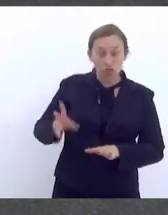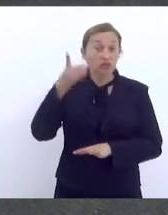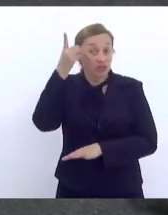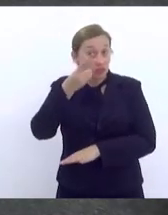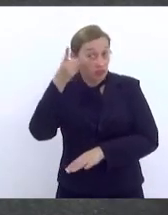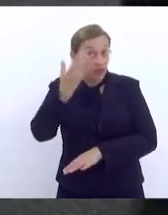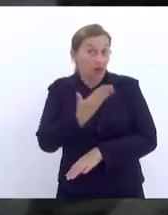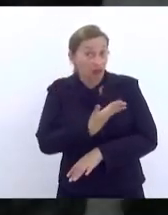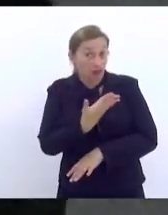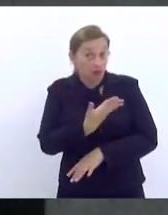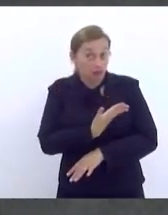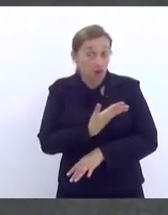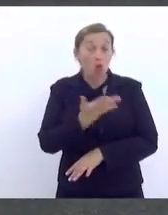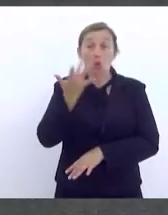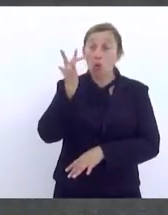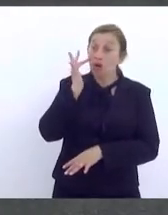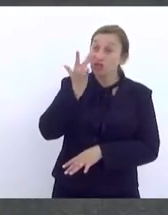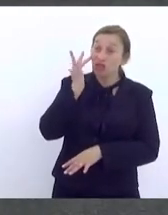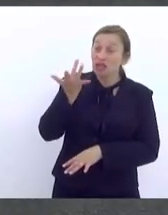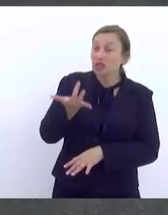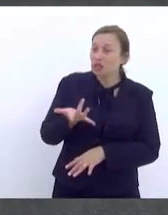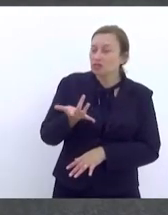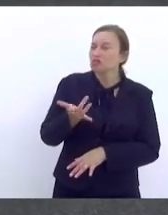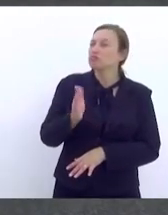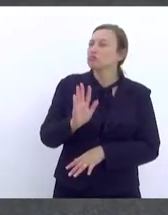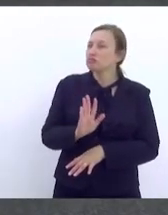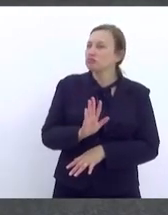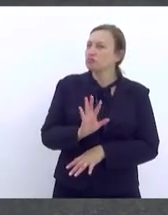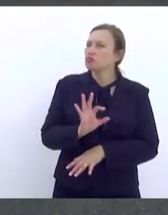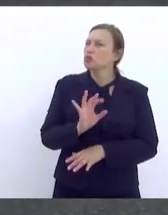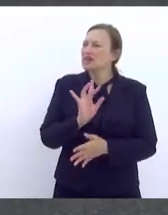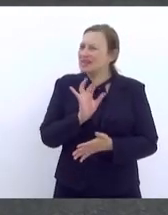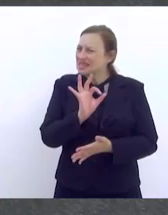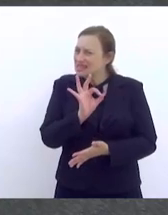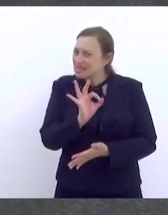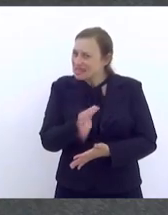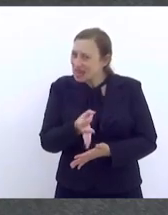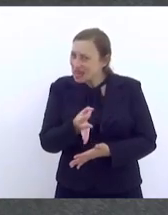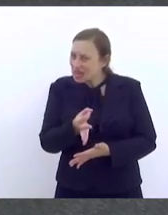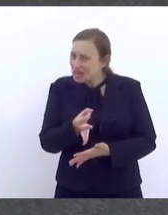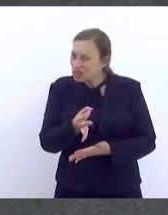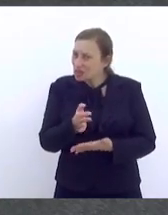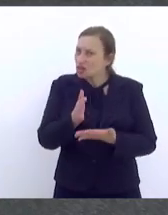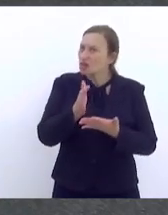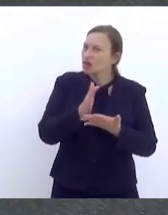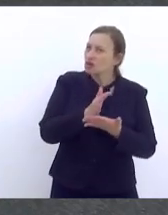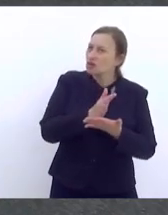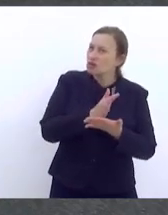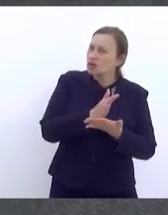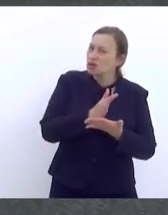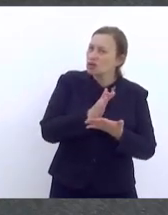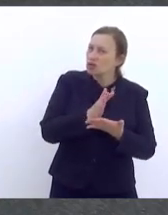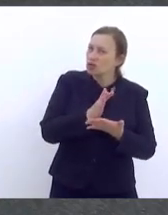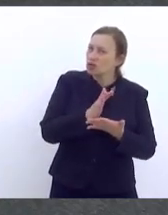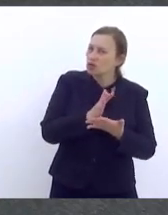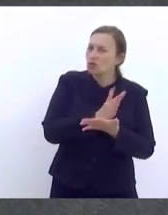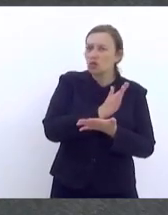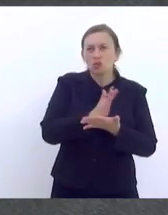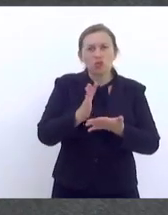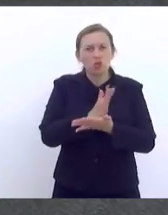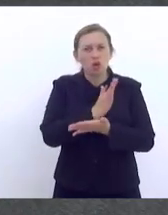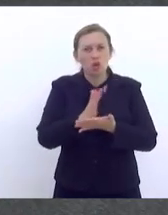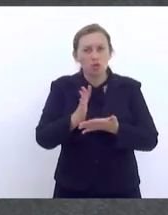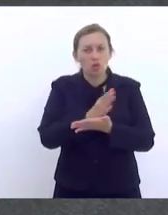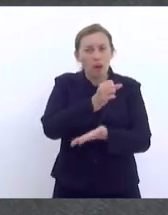companheira eu acharia talvez correto e com alguma procedência com